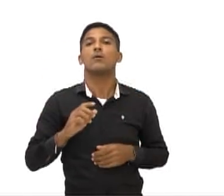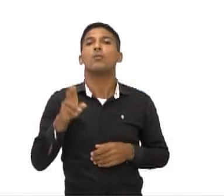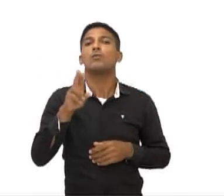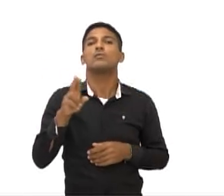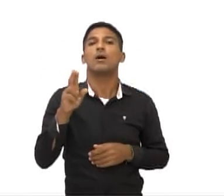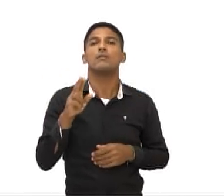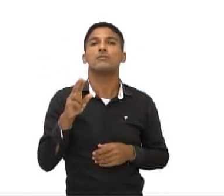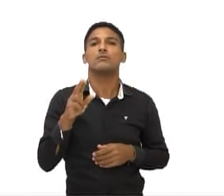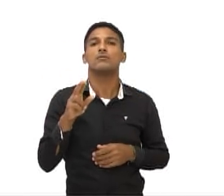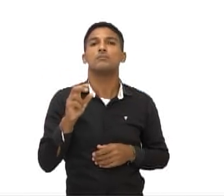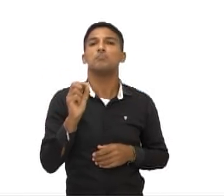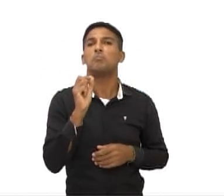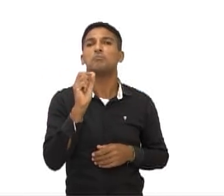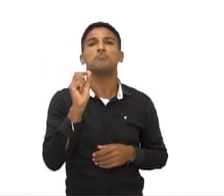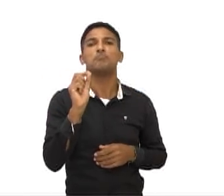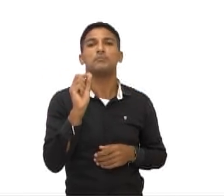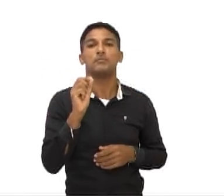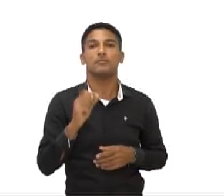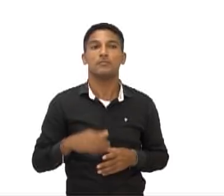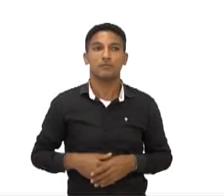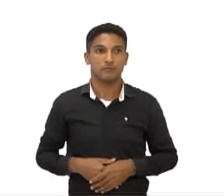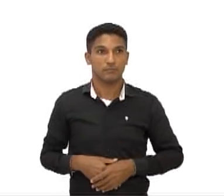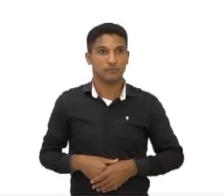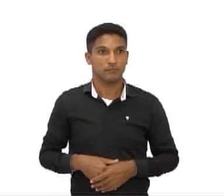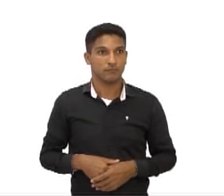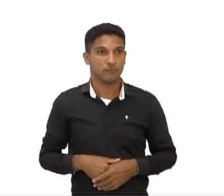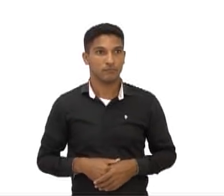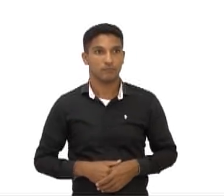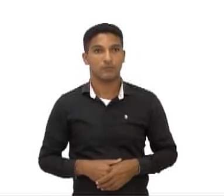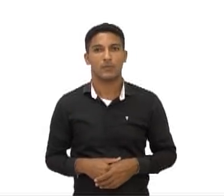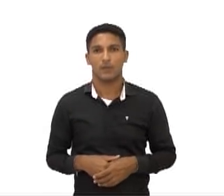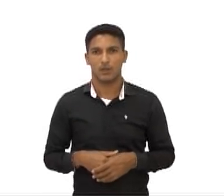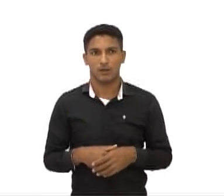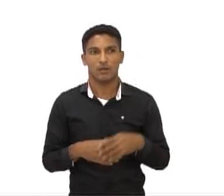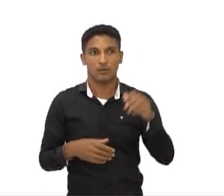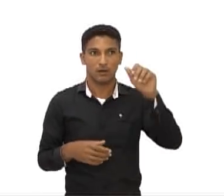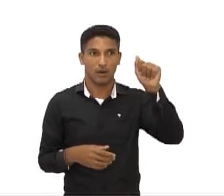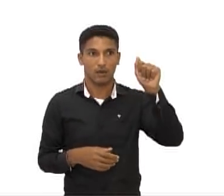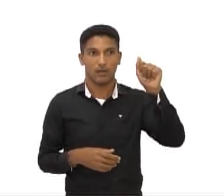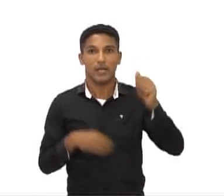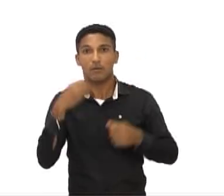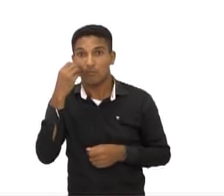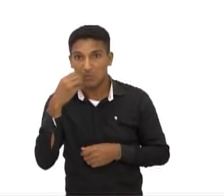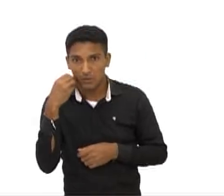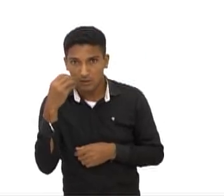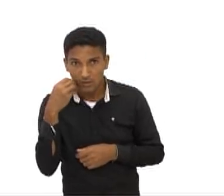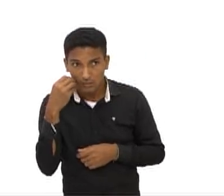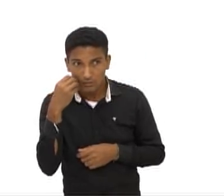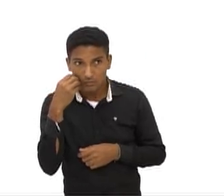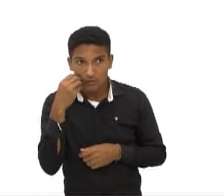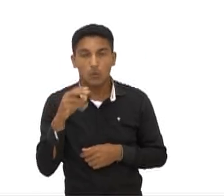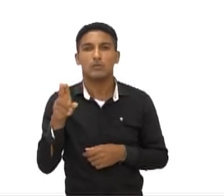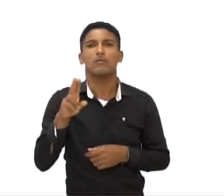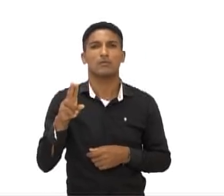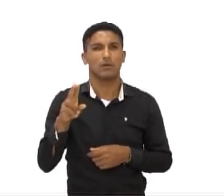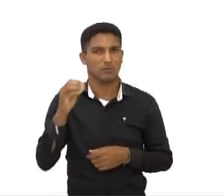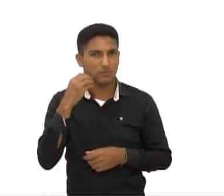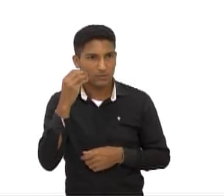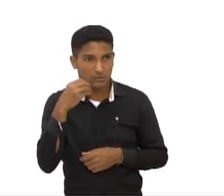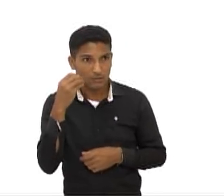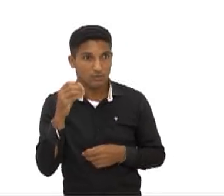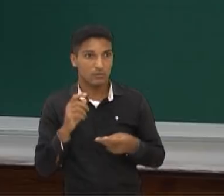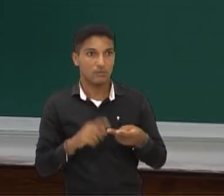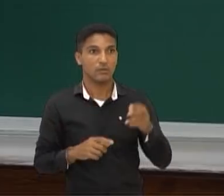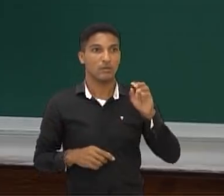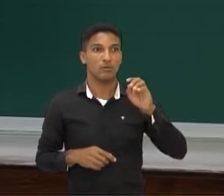letra A, experimentação, letra B, observação e lógica, letra C, contos mitológicos.